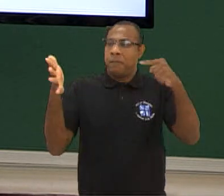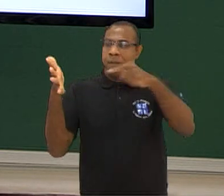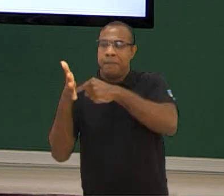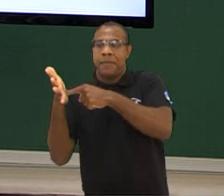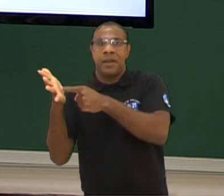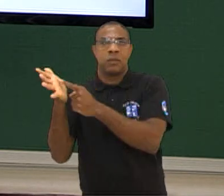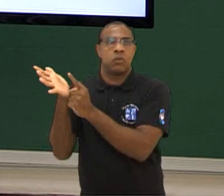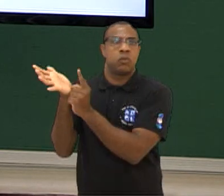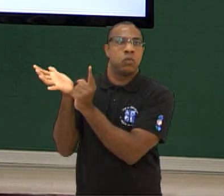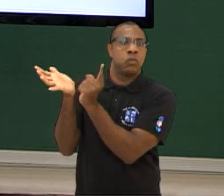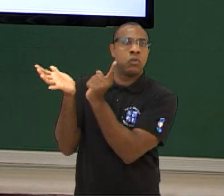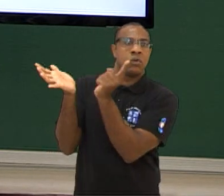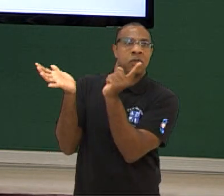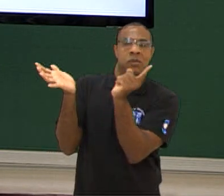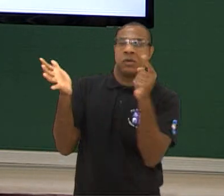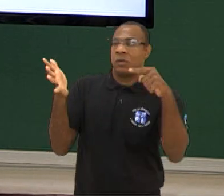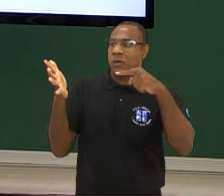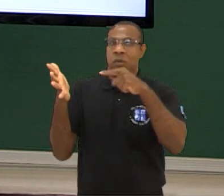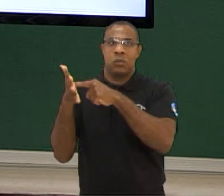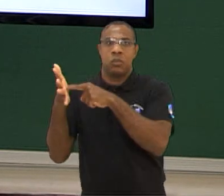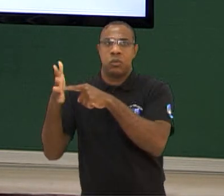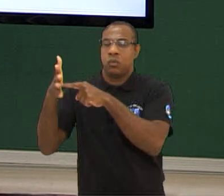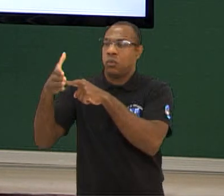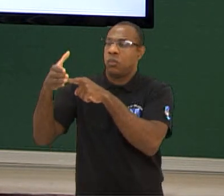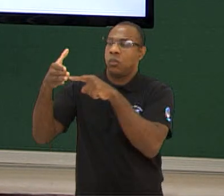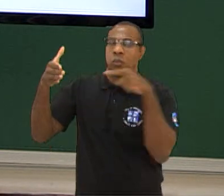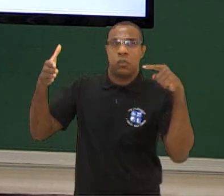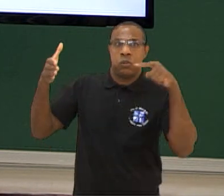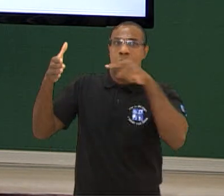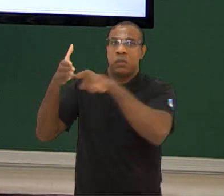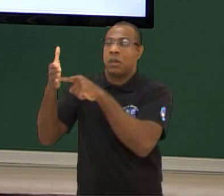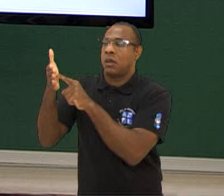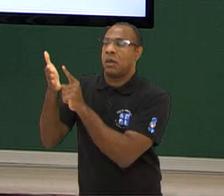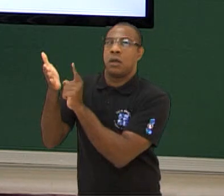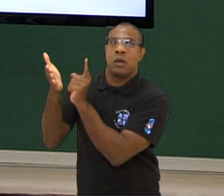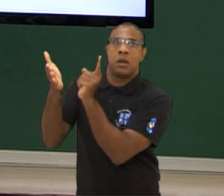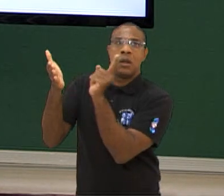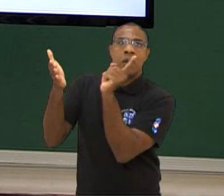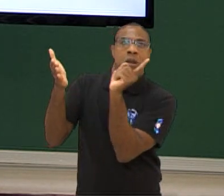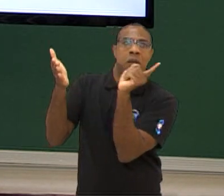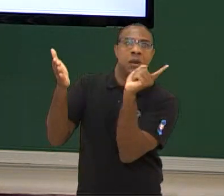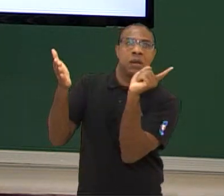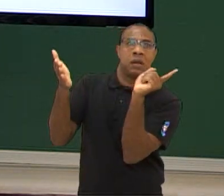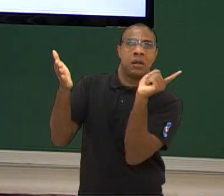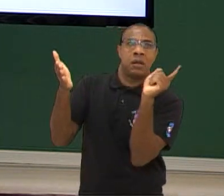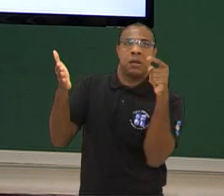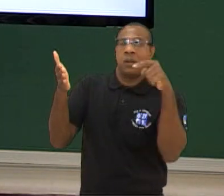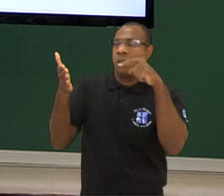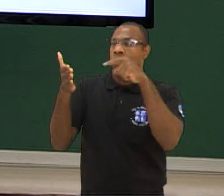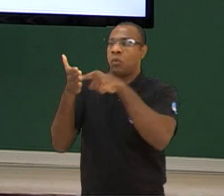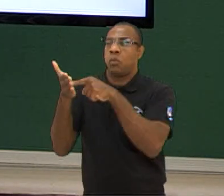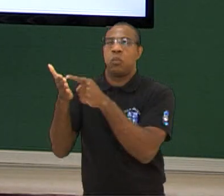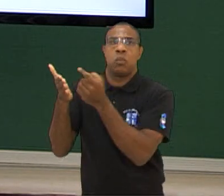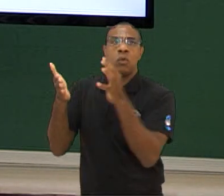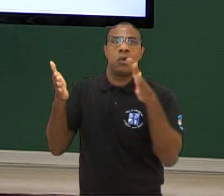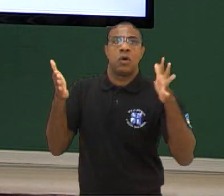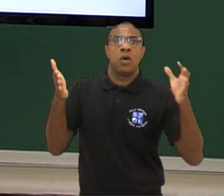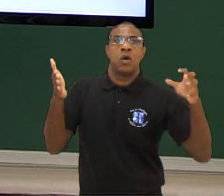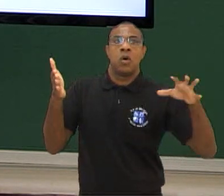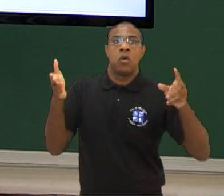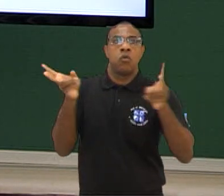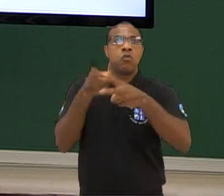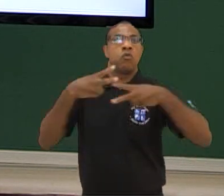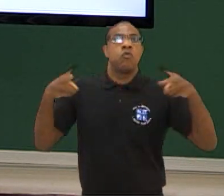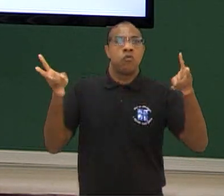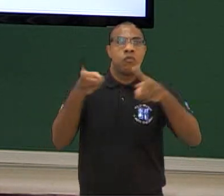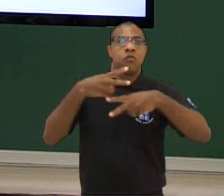movimento. Bate na vela, ok? O ar irá bater na vela, irá ricochetear para cá e, consequentemente,